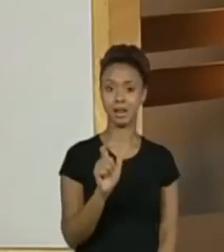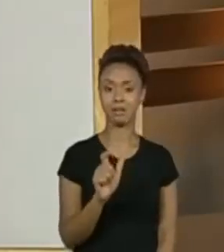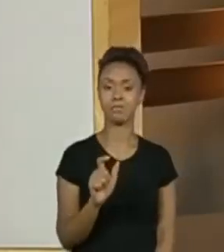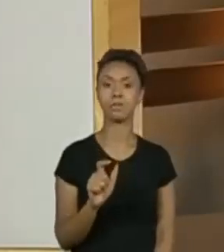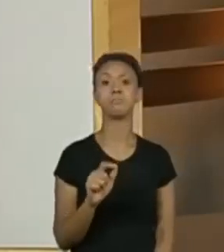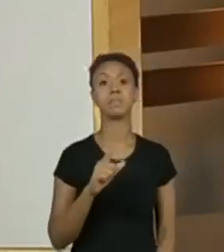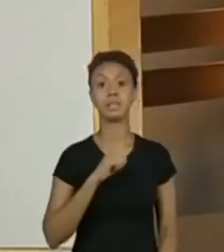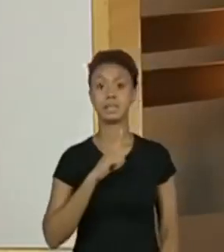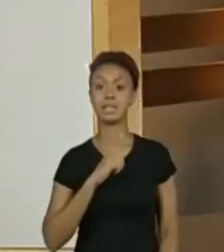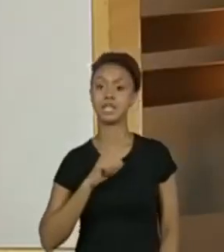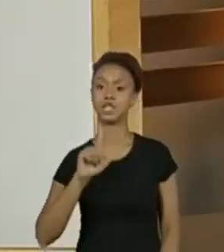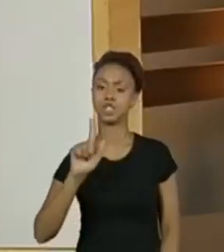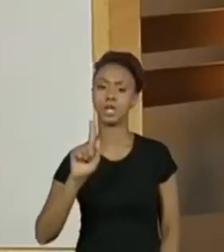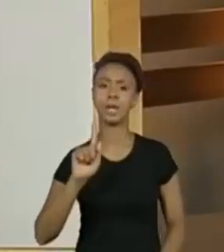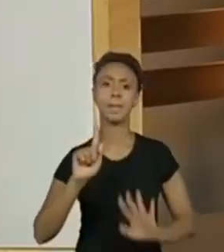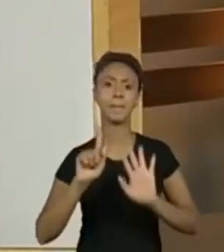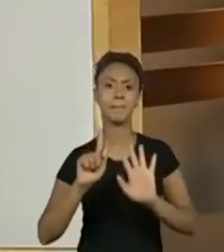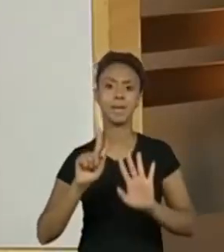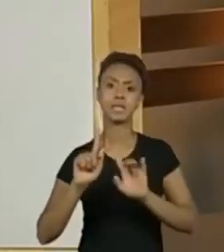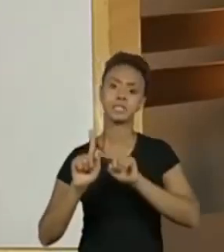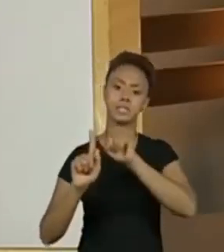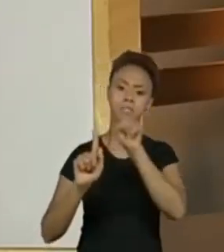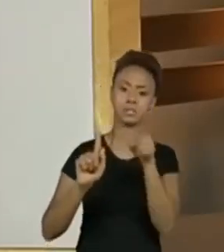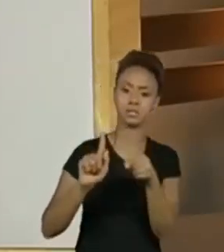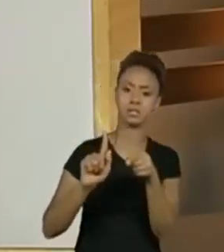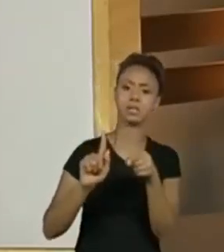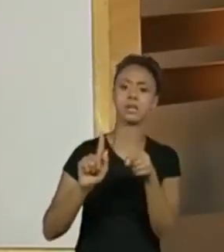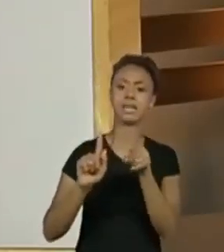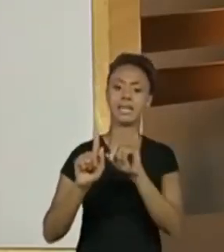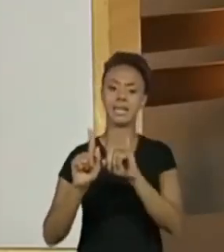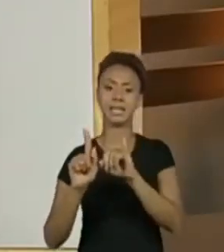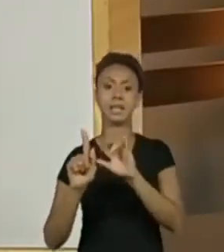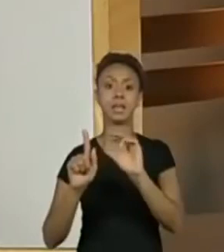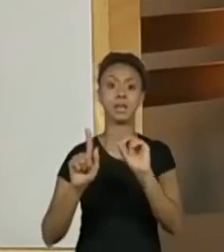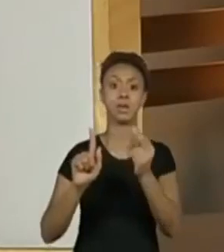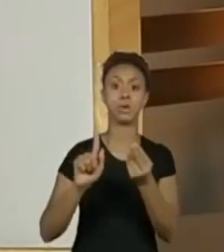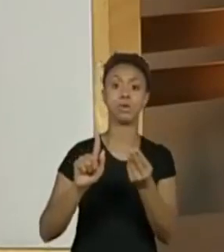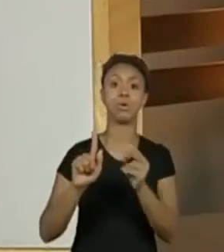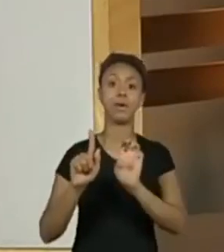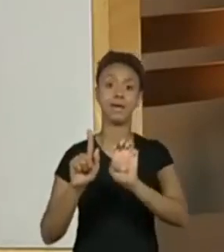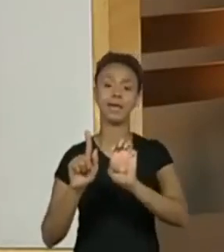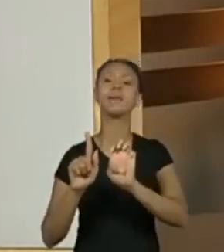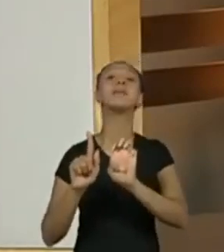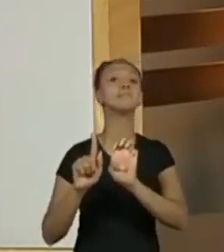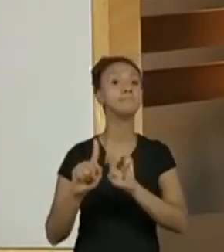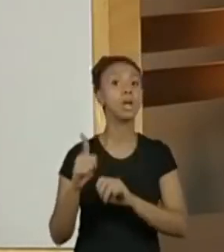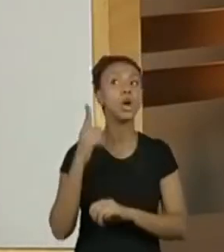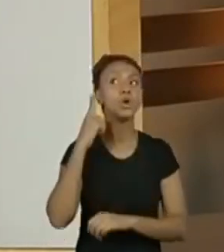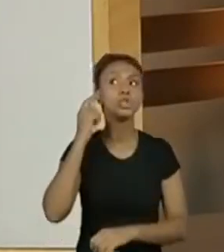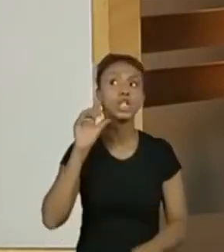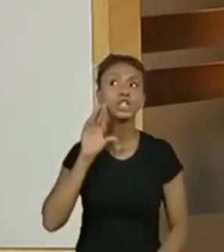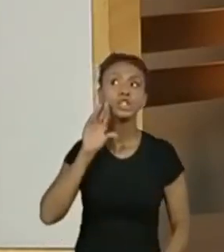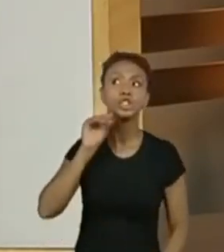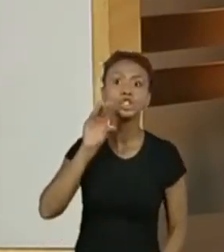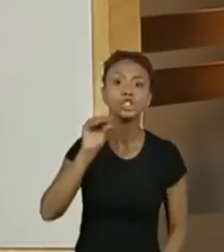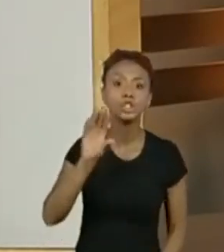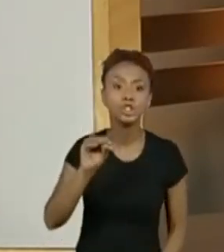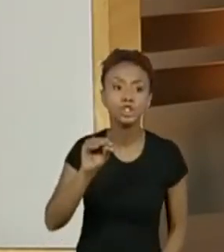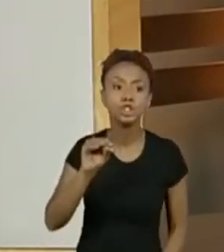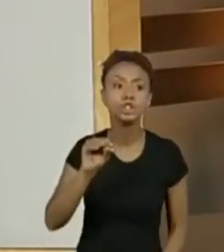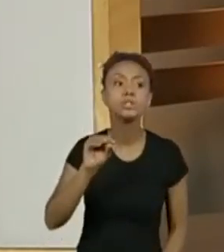G, mas depois do G tem o I ou tem o E, o som na hora da